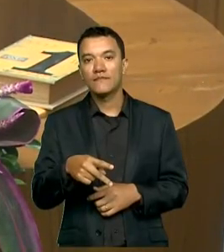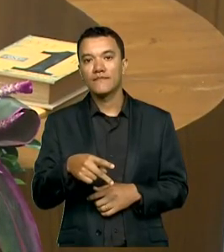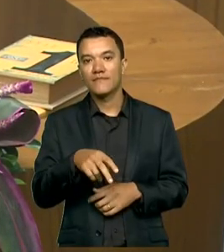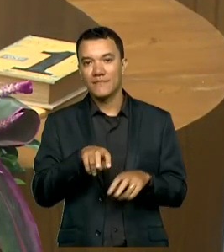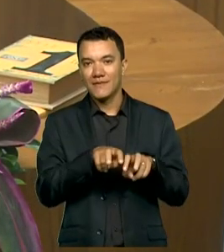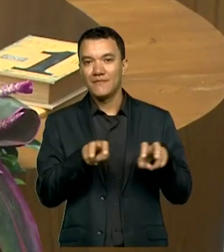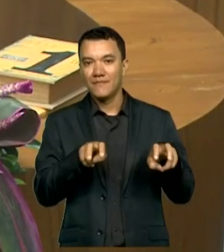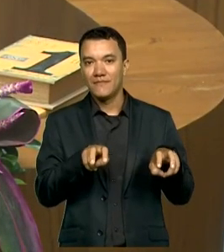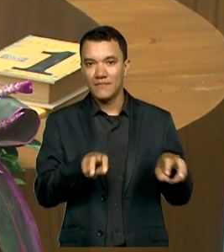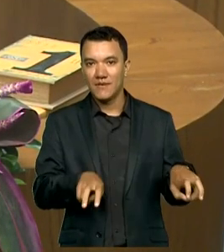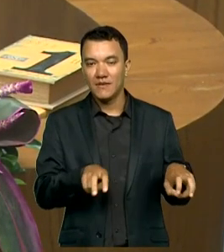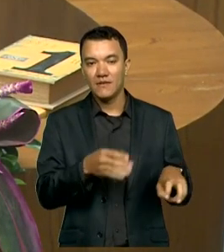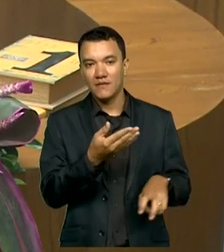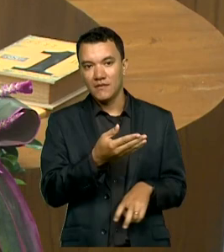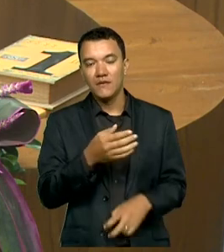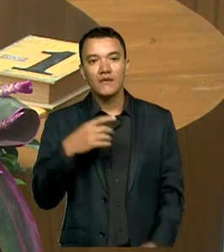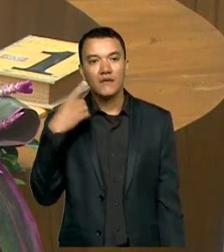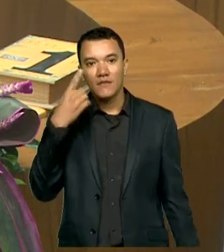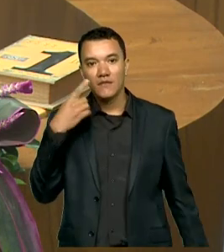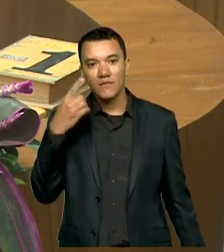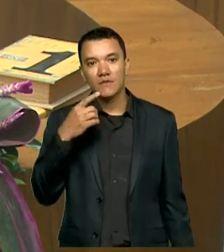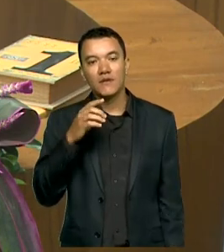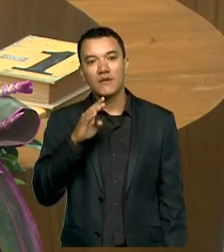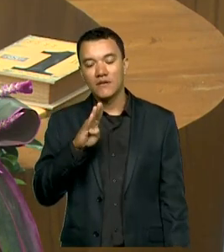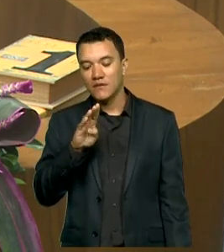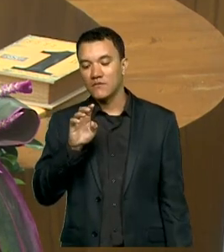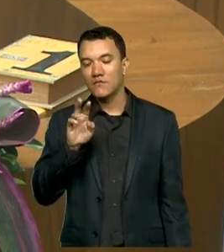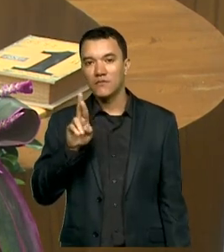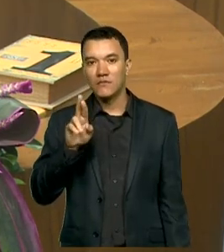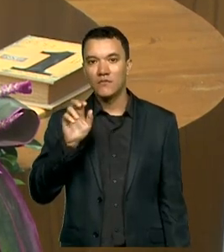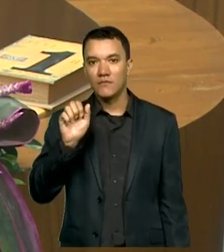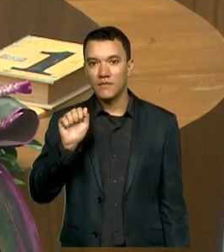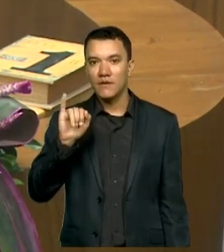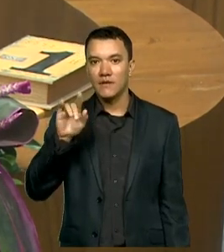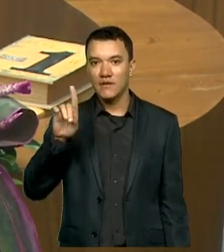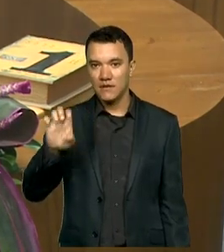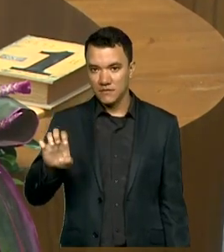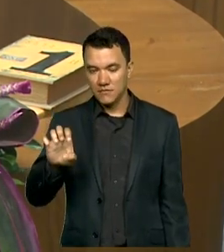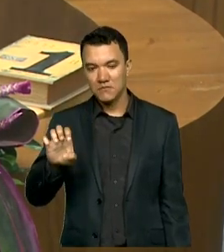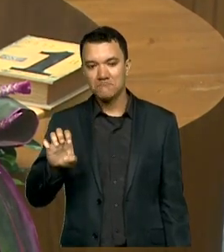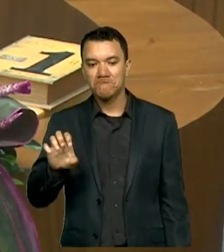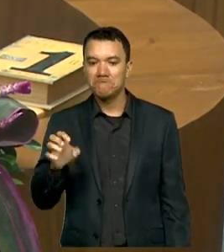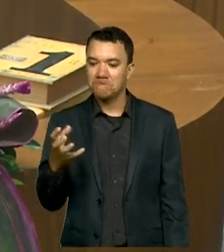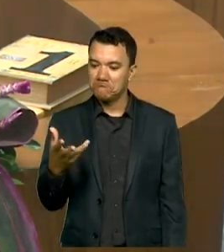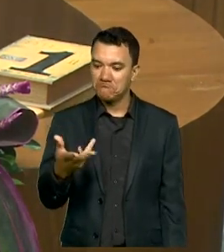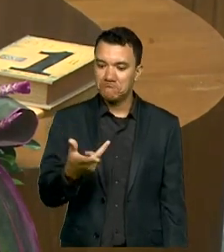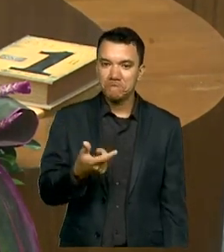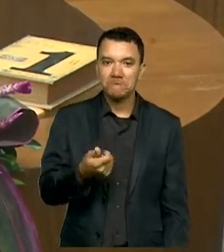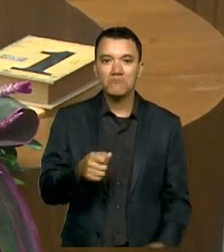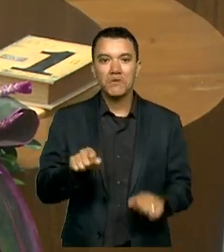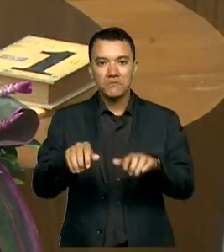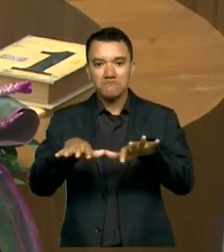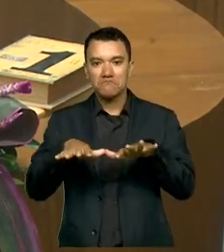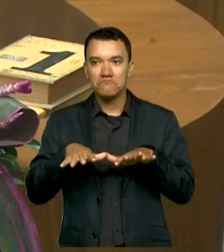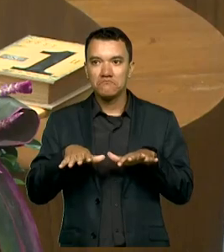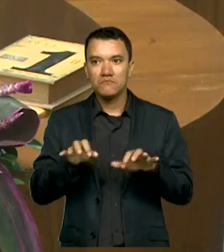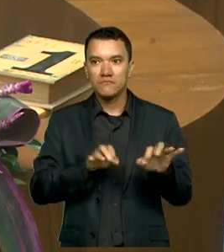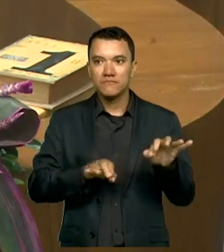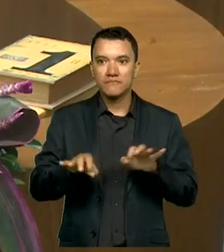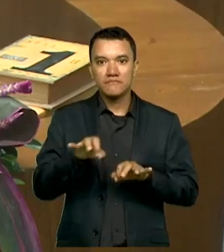mesa, deputado Fernando Braide, que com muita maestria conduziu essa sessão hoje.